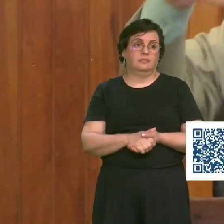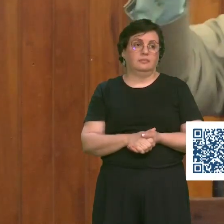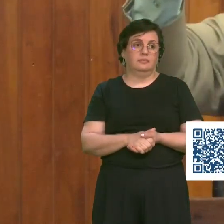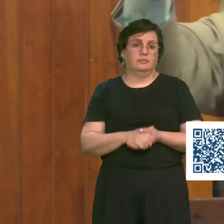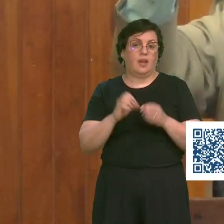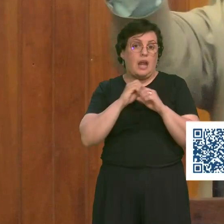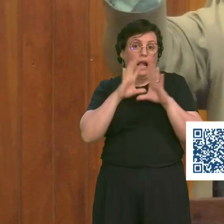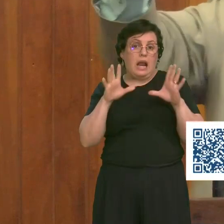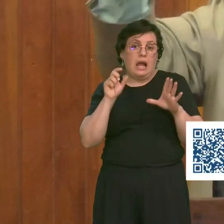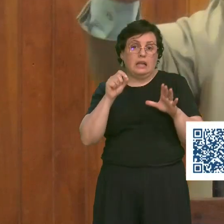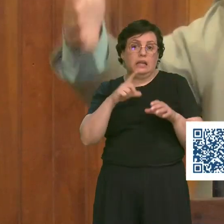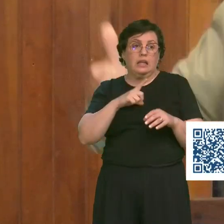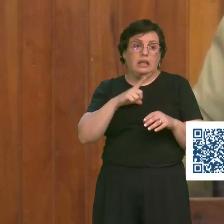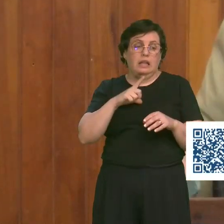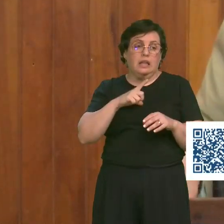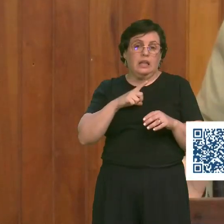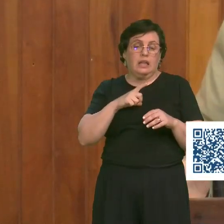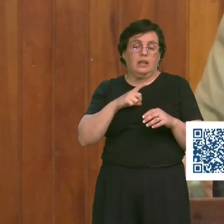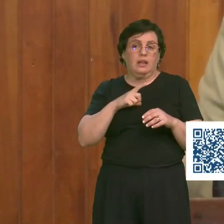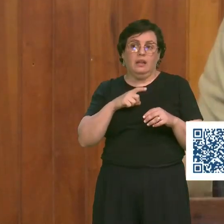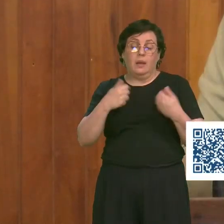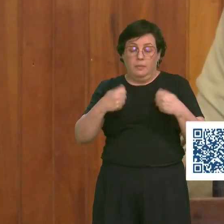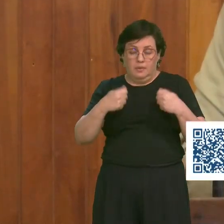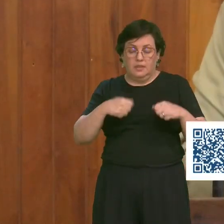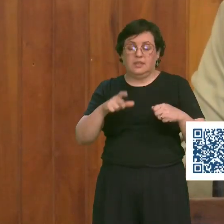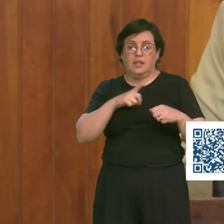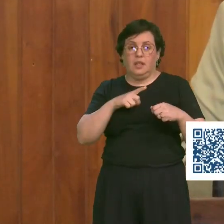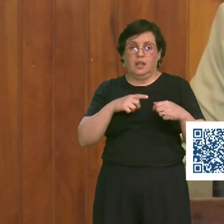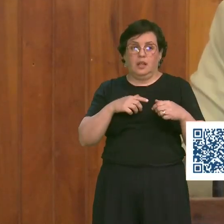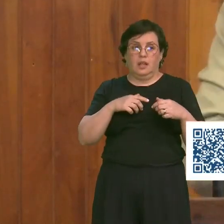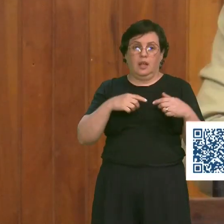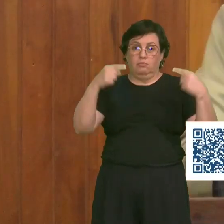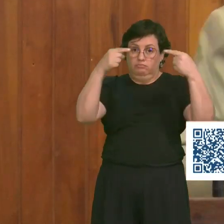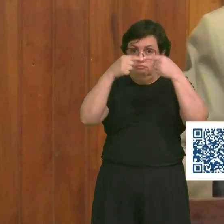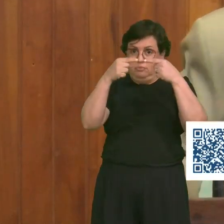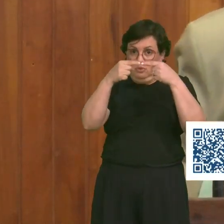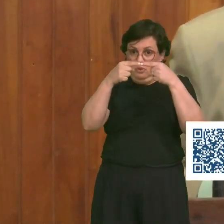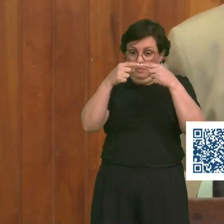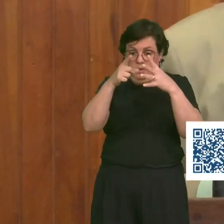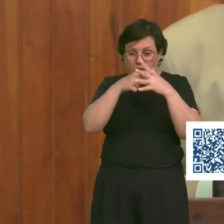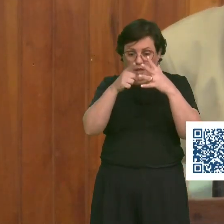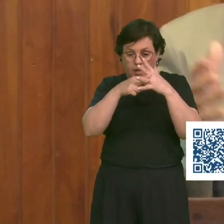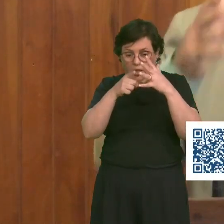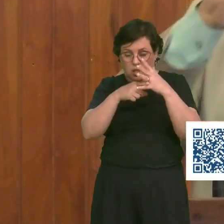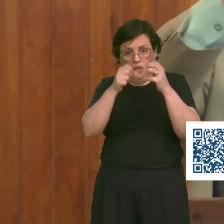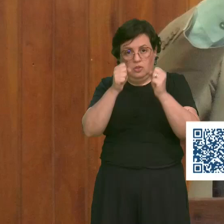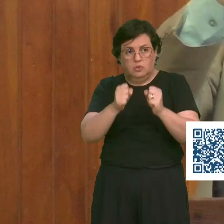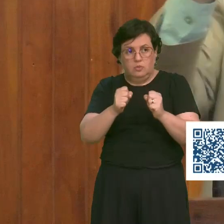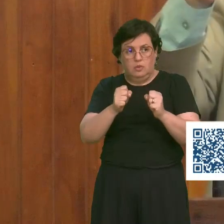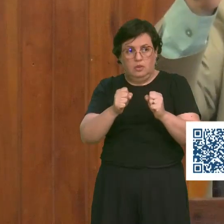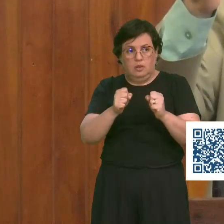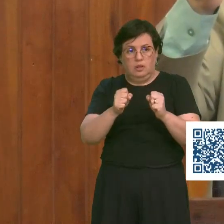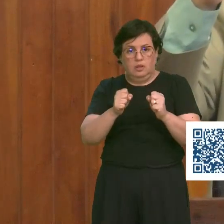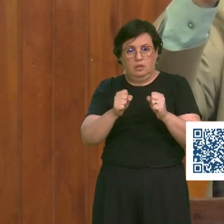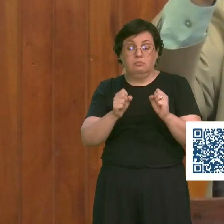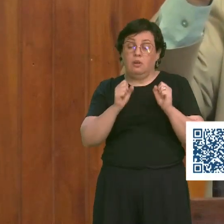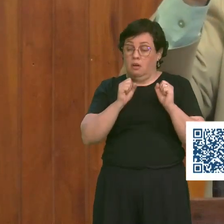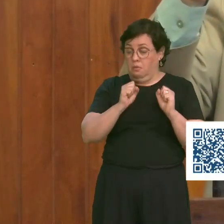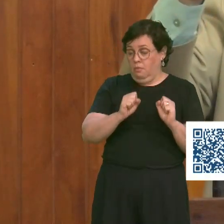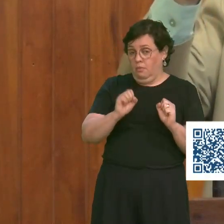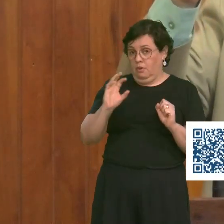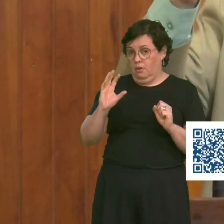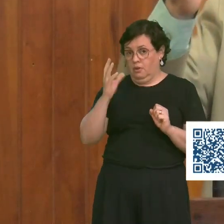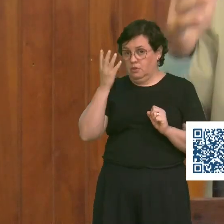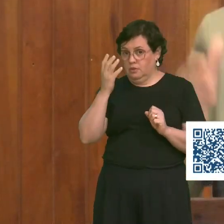óbvio que é que tem que existir Harmonia entre os poderes mas não e não tô dizendo que tá acontecendo pode acontecer